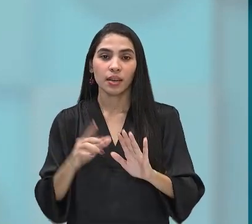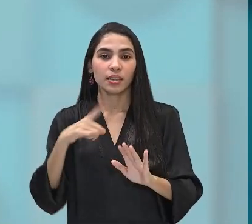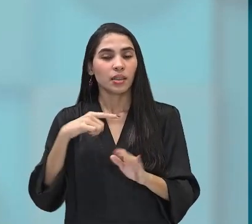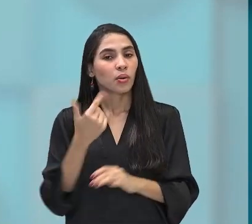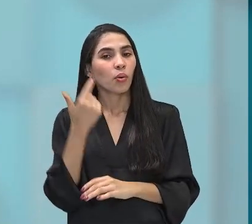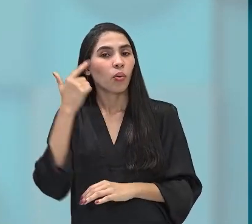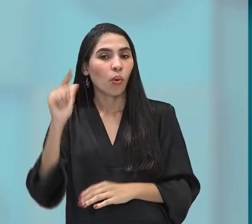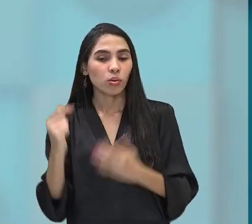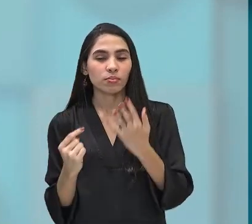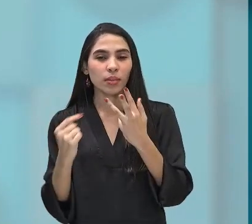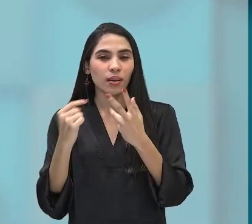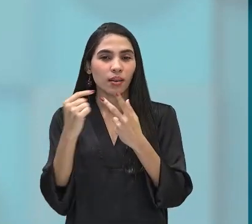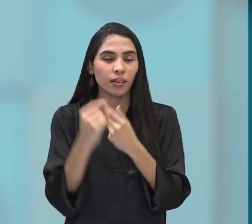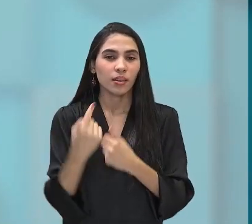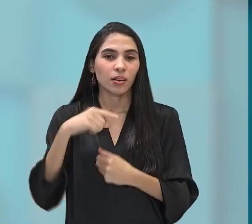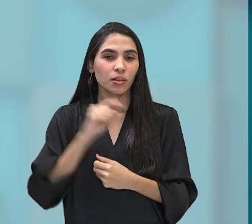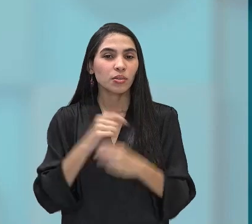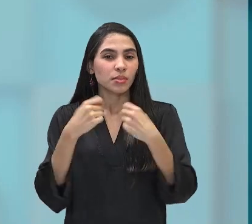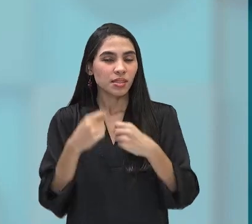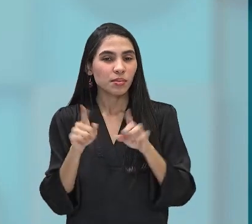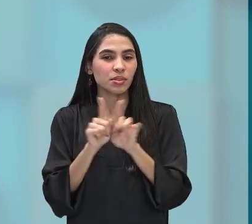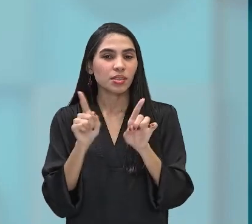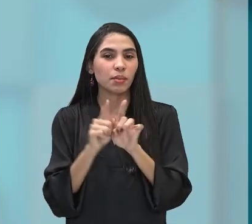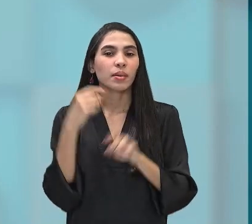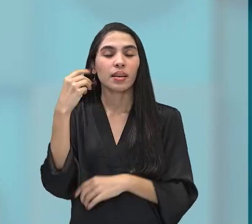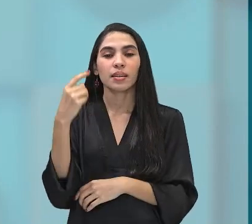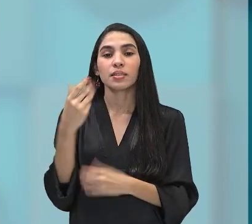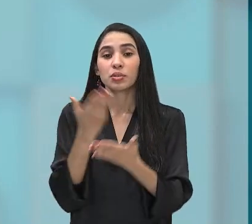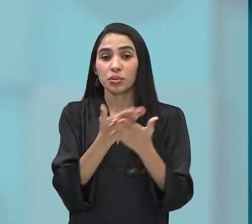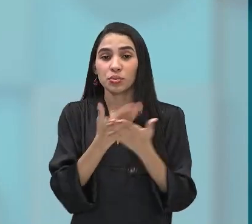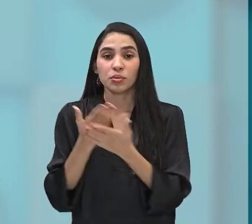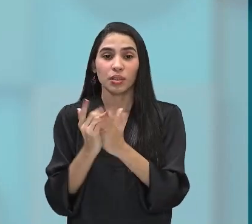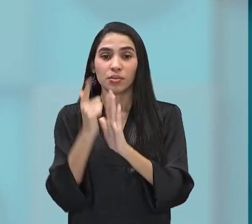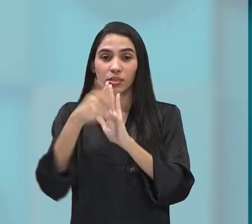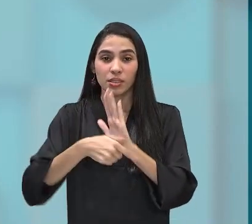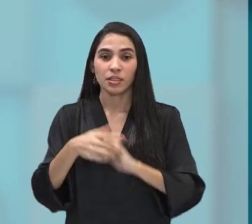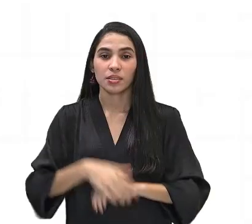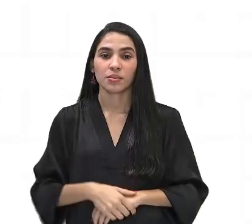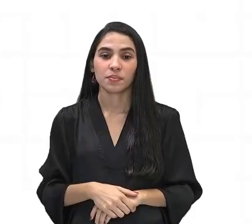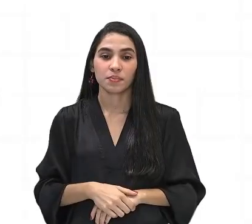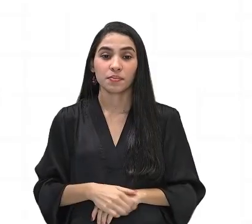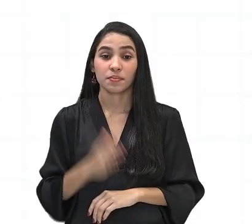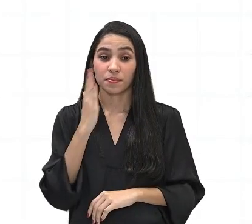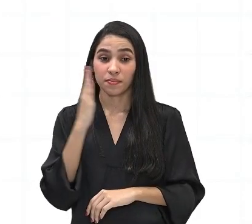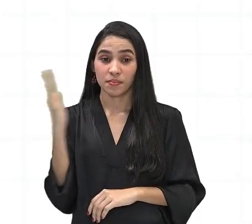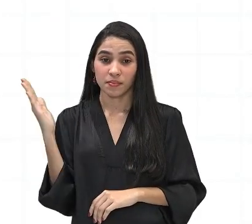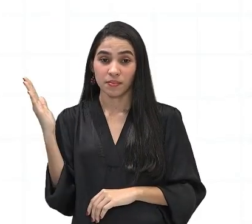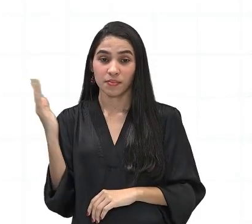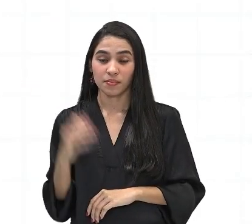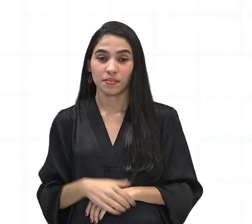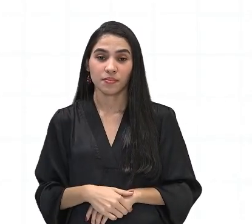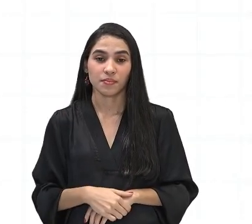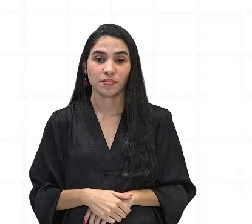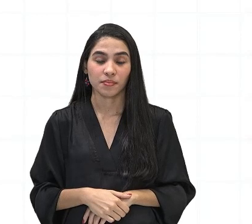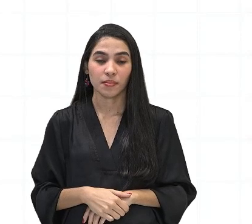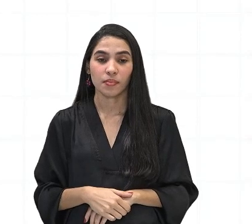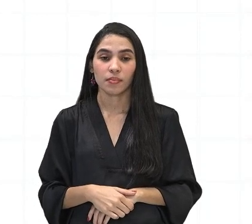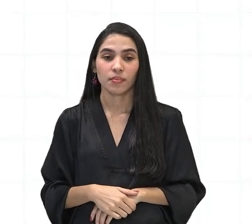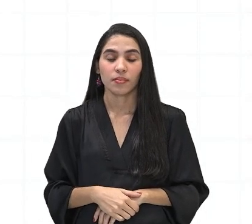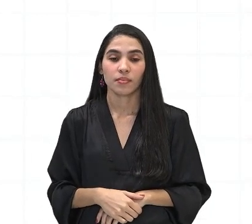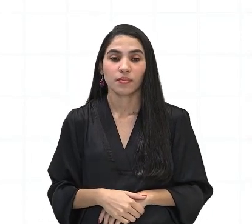a via morrer. Já murcha e com cor particular da morte, peguei-a docemente